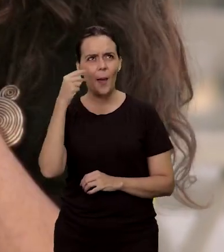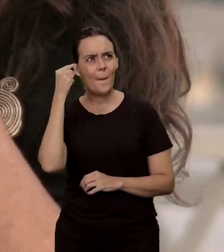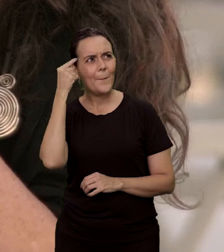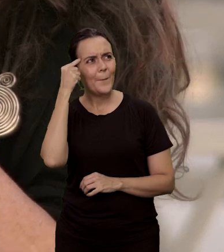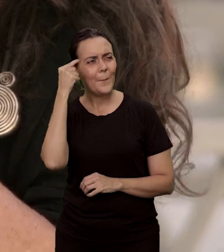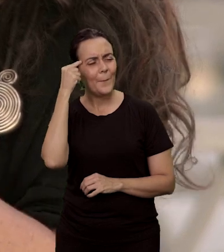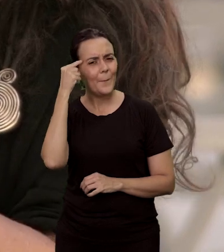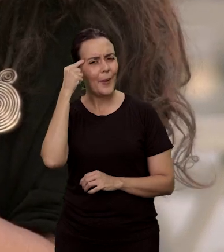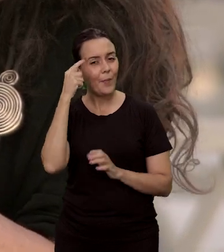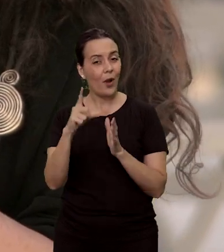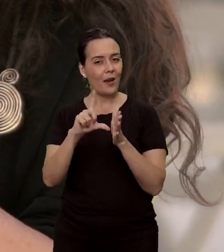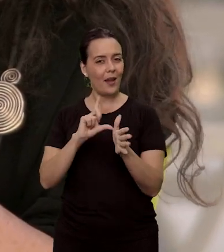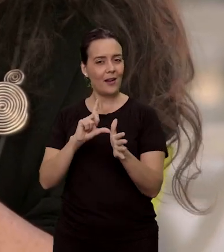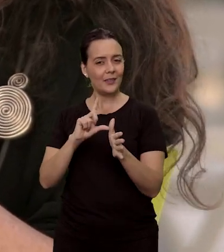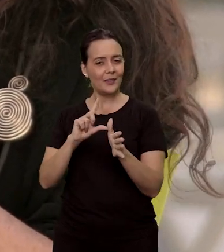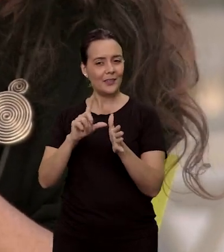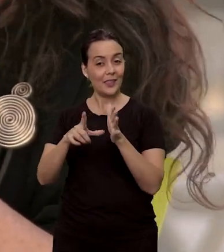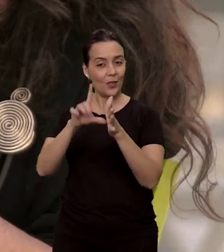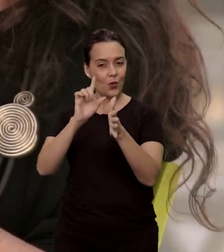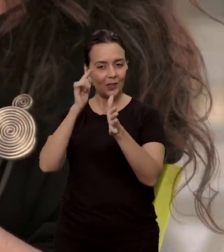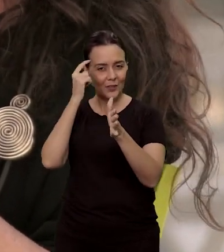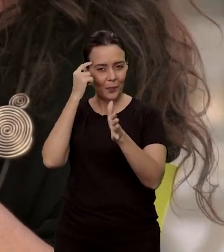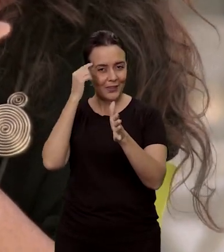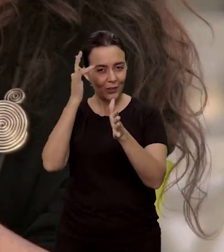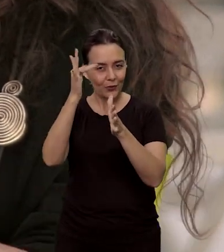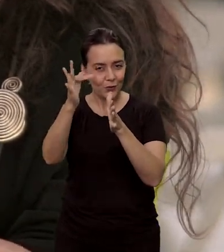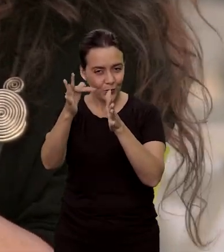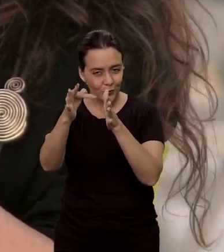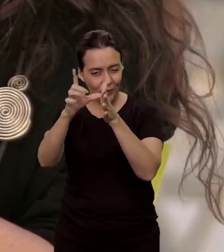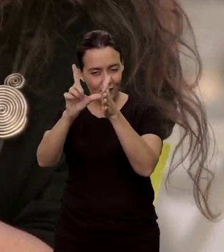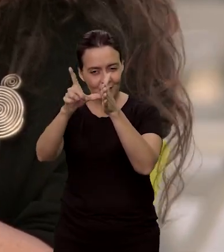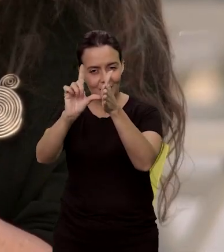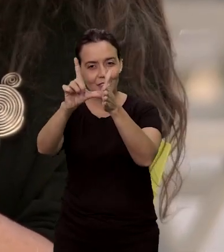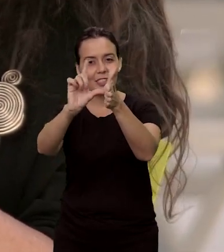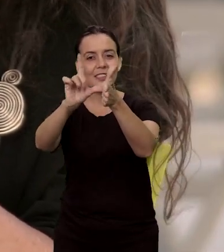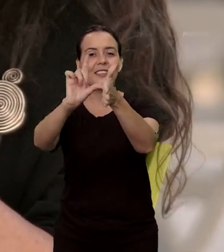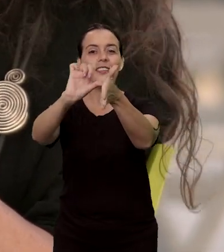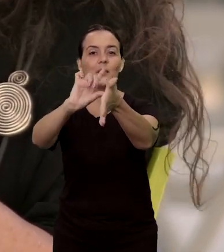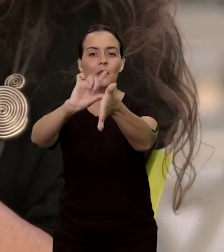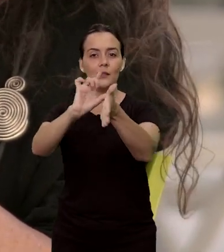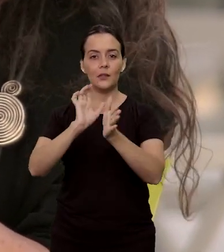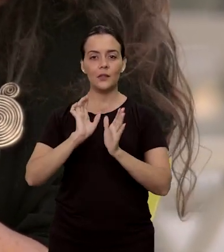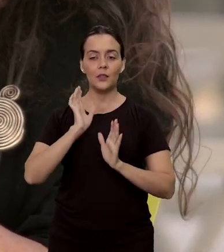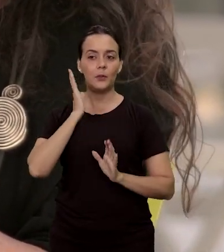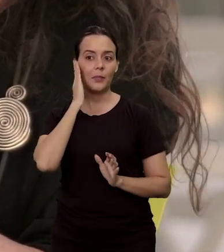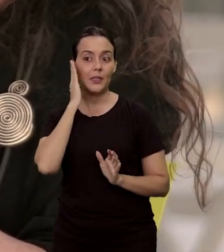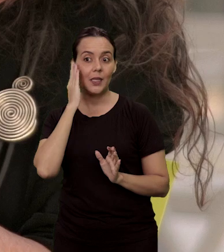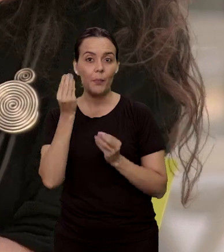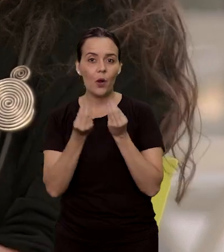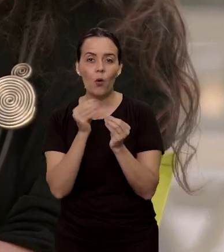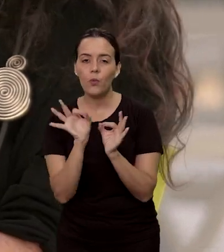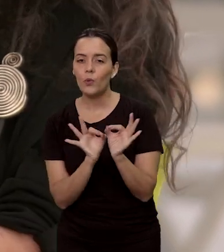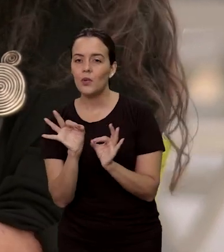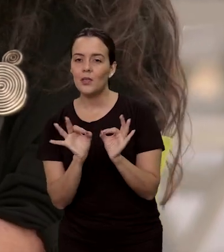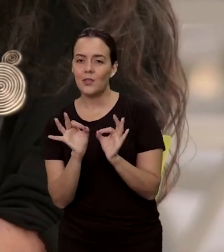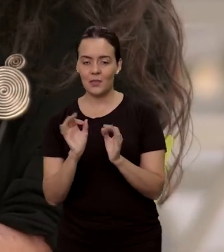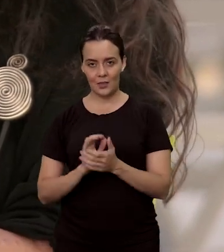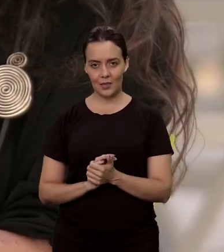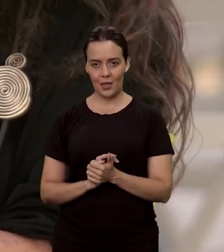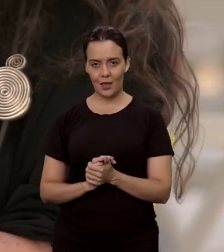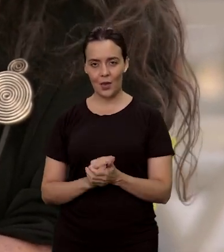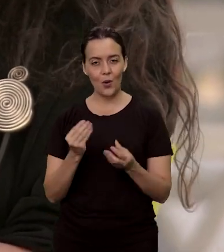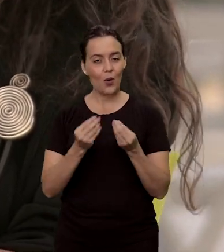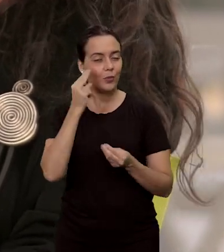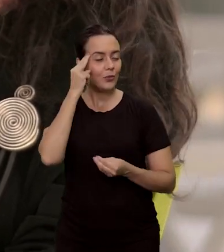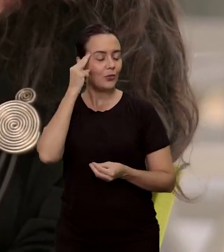combina elementos que ele já conhece previamente em novos arranjos. Então, se não existem novos elementos, não tem